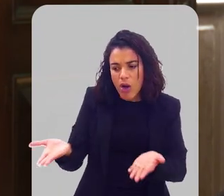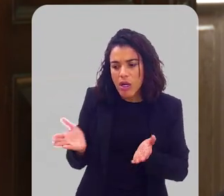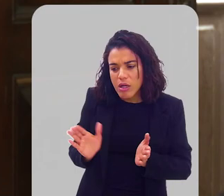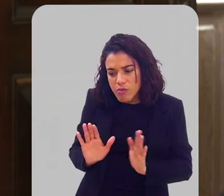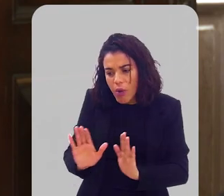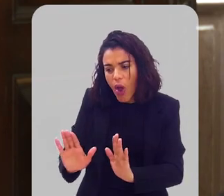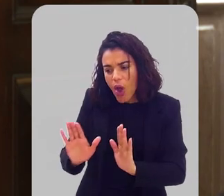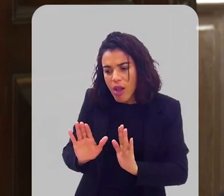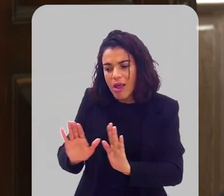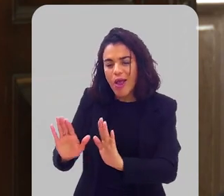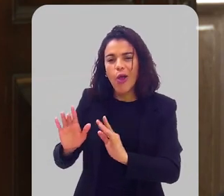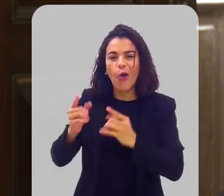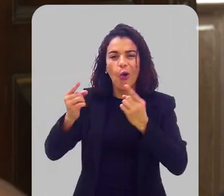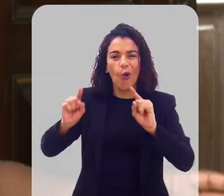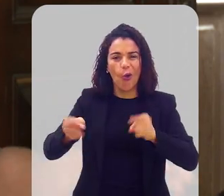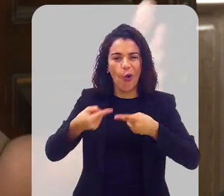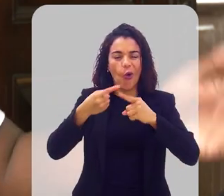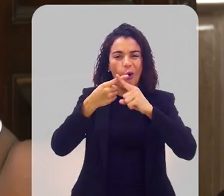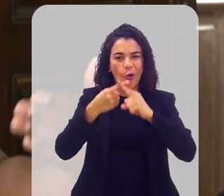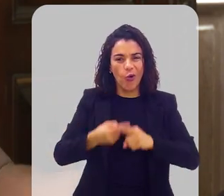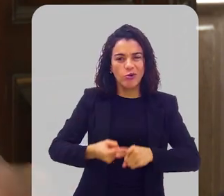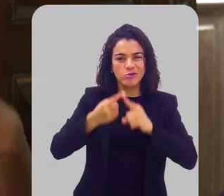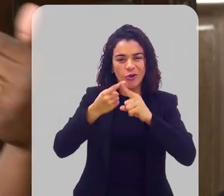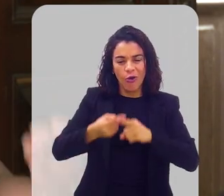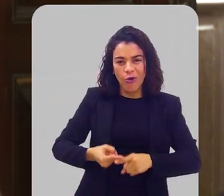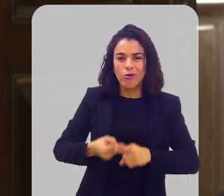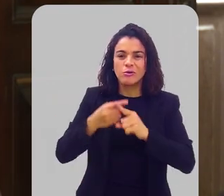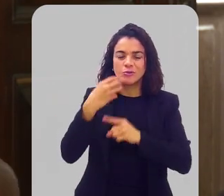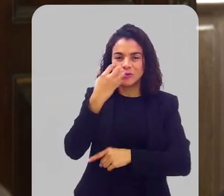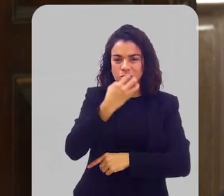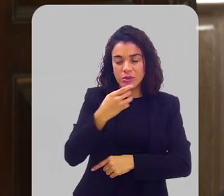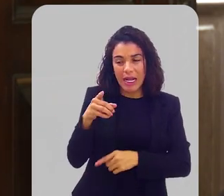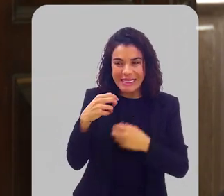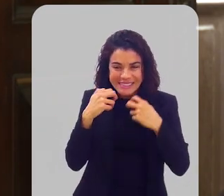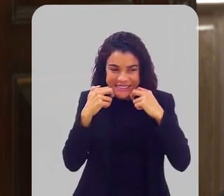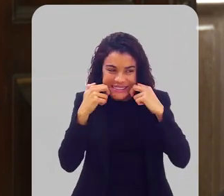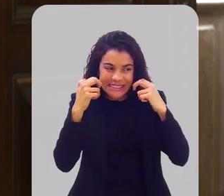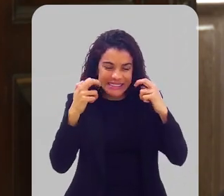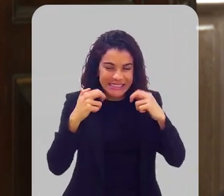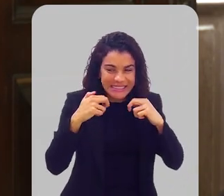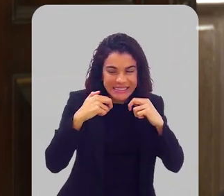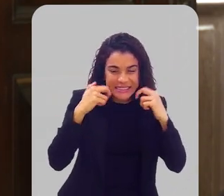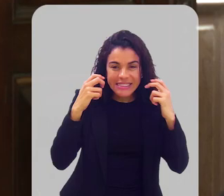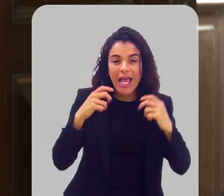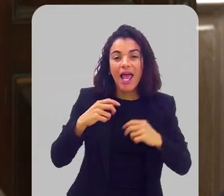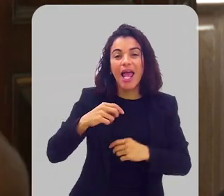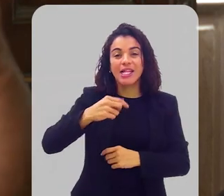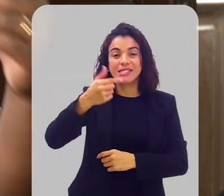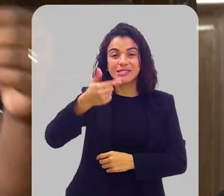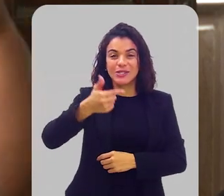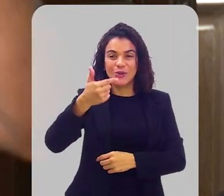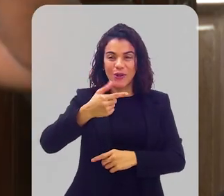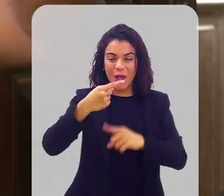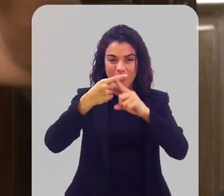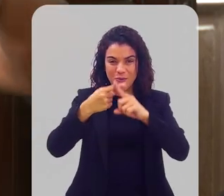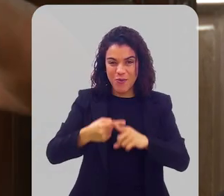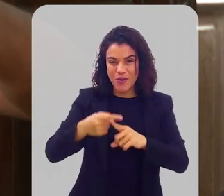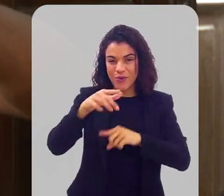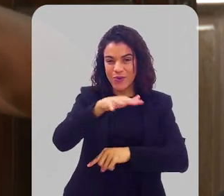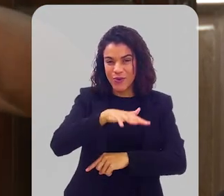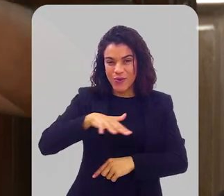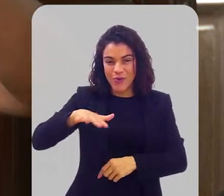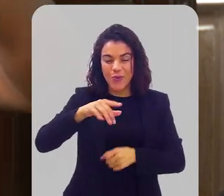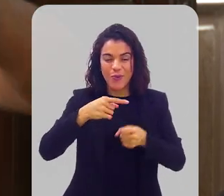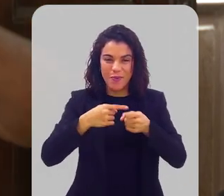empurrei ela em alguns concursos. Ela não queria, até ainda assim ela ainda era um pouco tímida, né? Eu me lembro que ela ficou em segundo lugar num